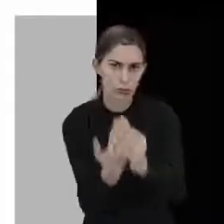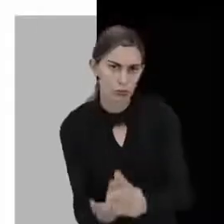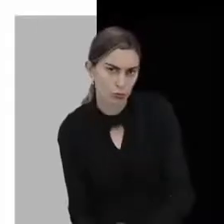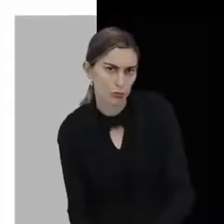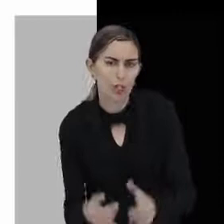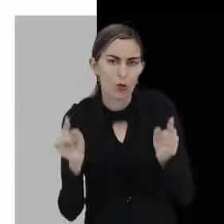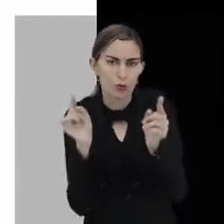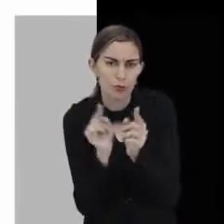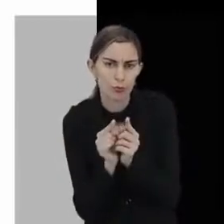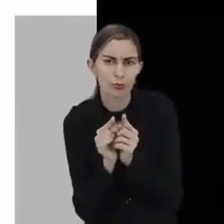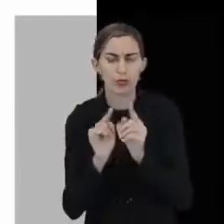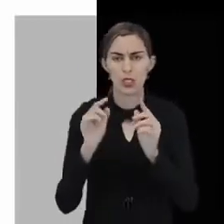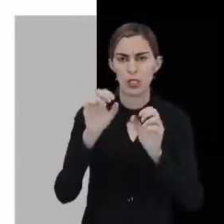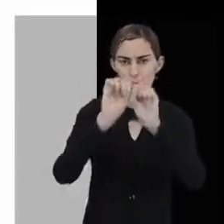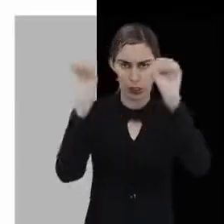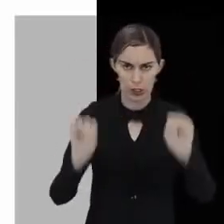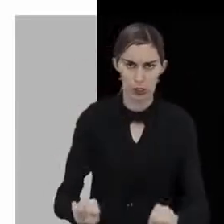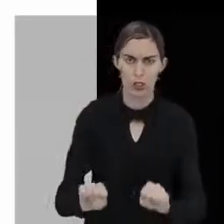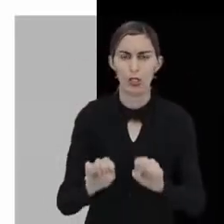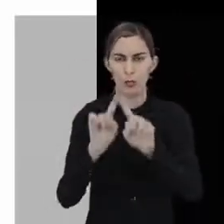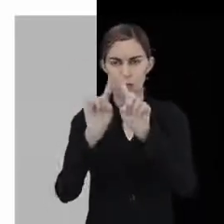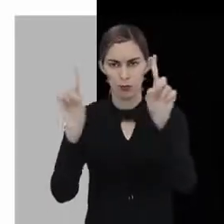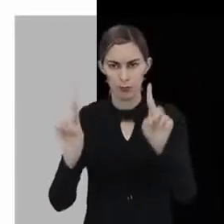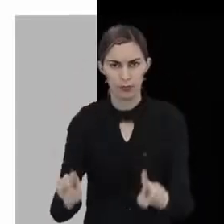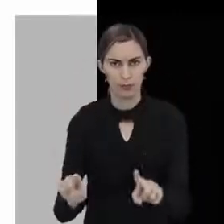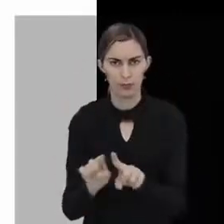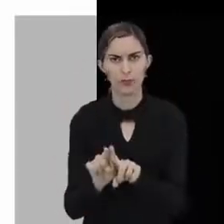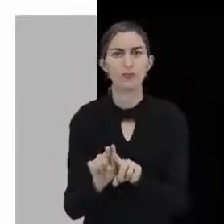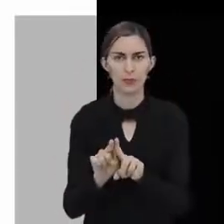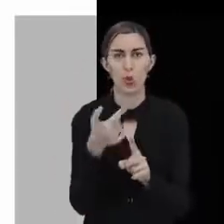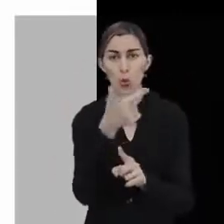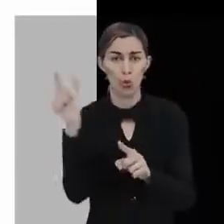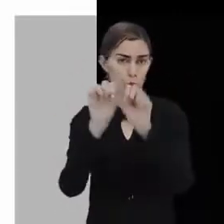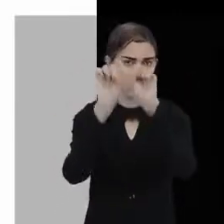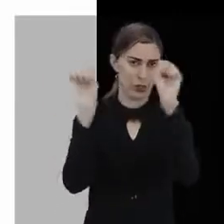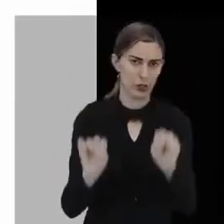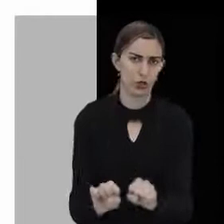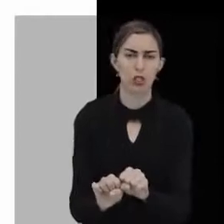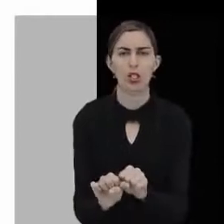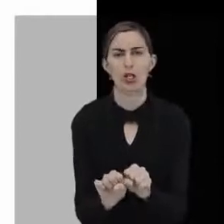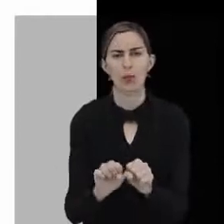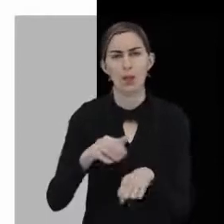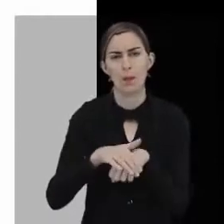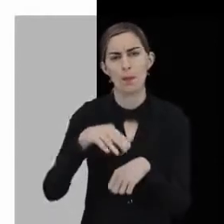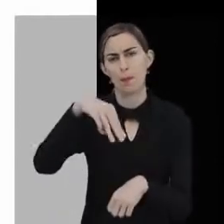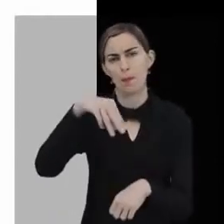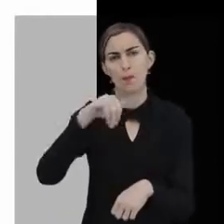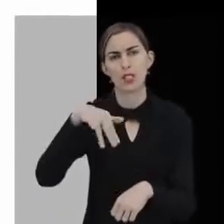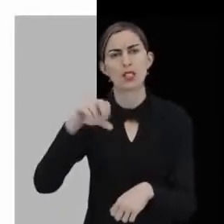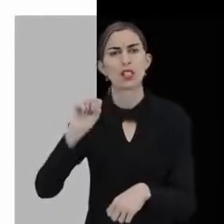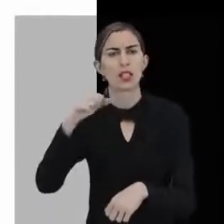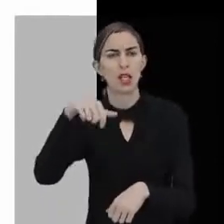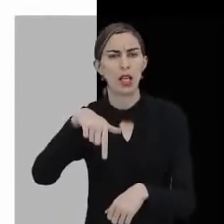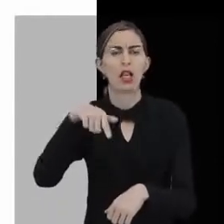mini SGBD, é um mini sistema de gerenciamento de banco de dados. Outros sistemas, como exemplo, são o MySQL, o